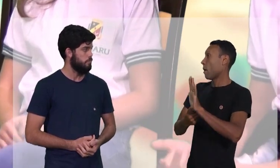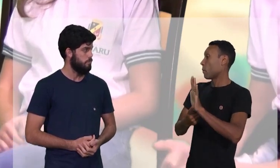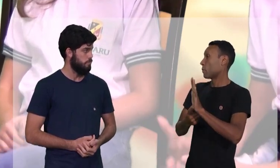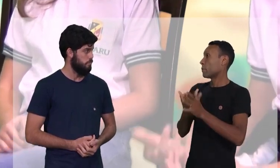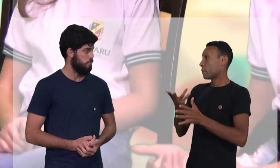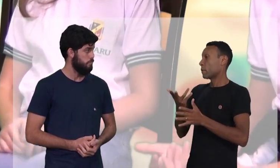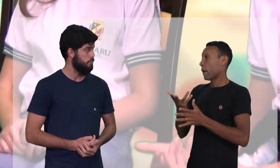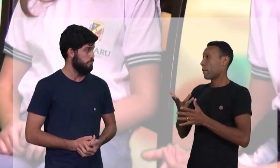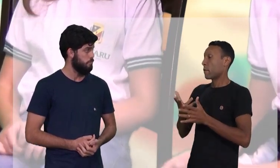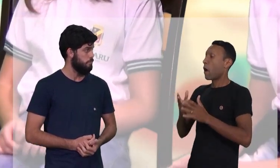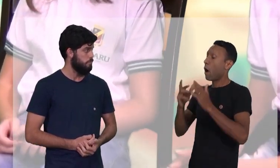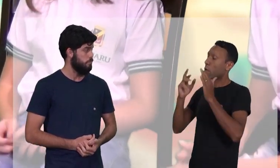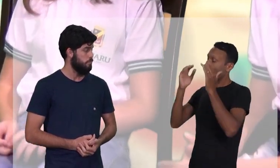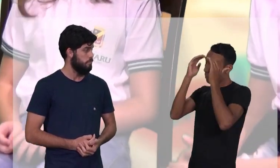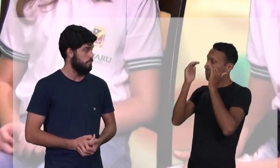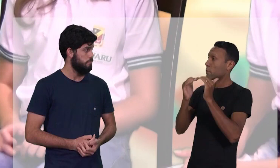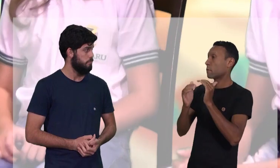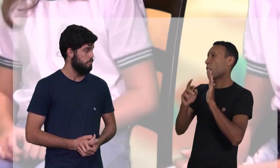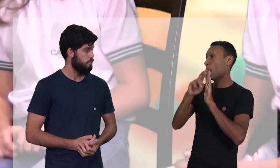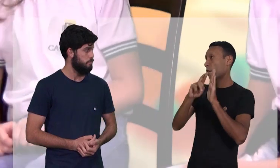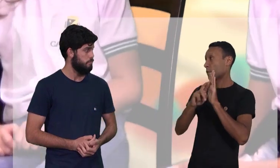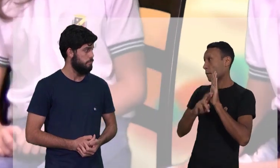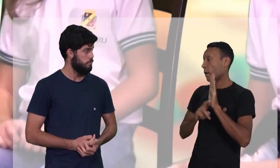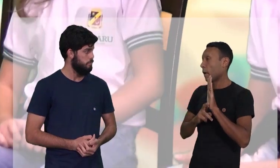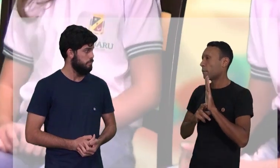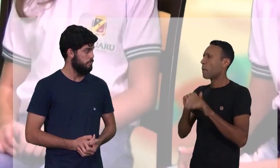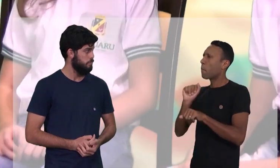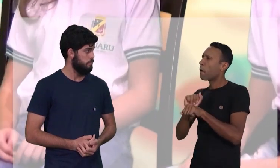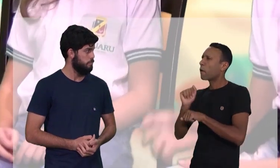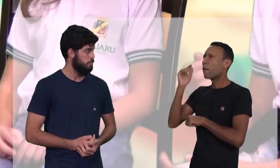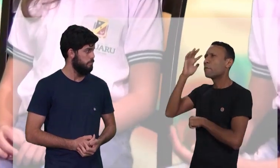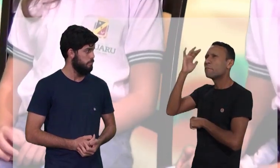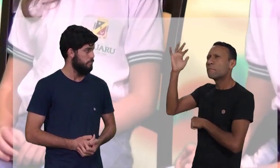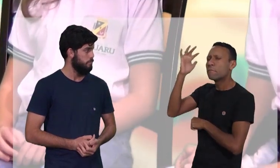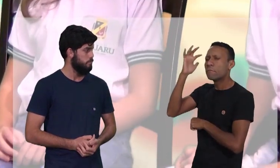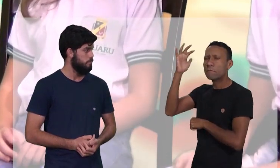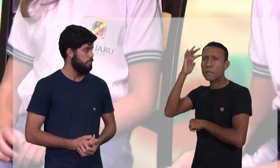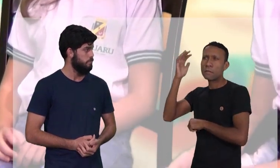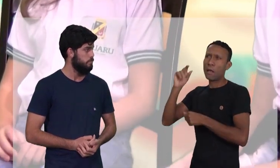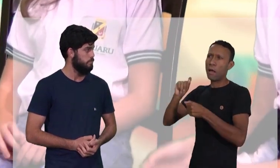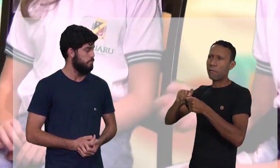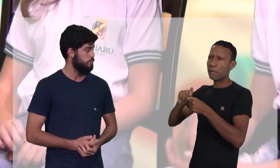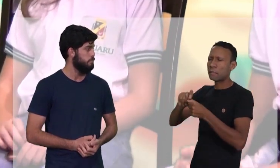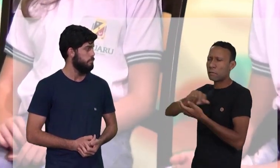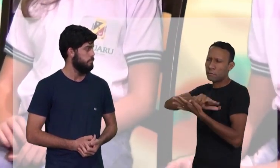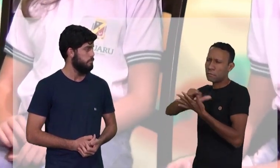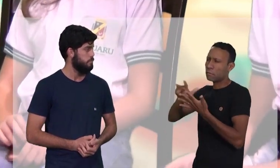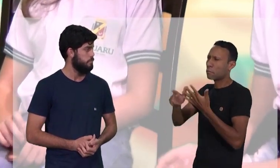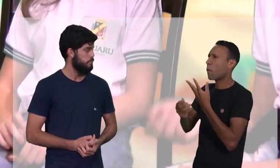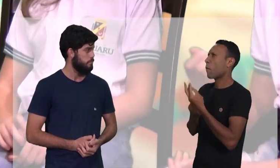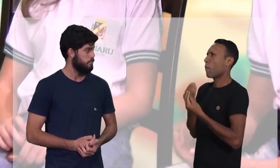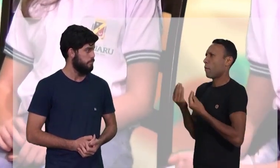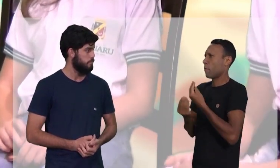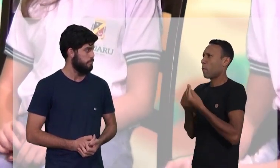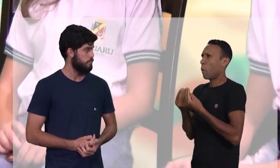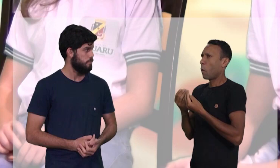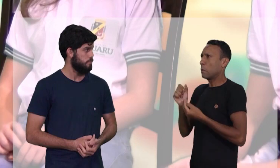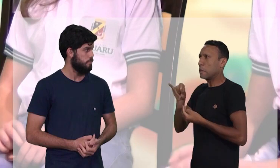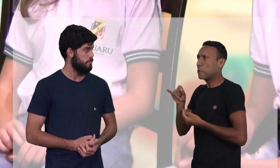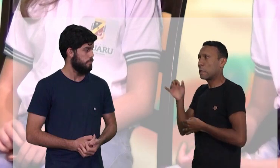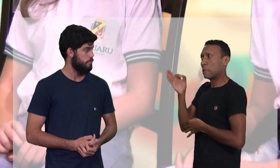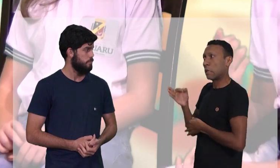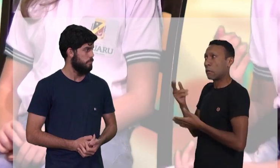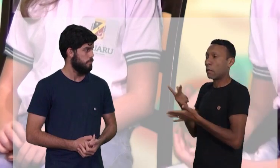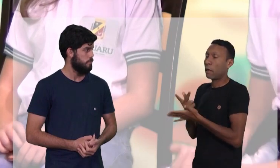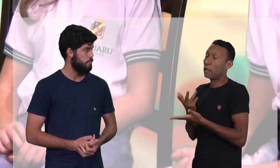que a gente deve fazer. E isso faz com que a gente pense, eu devo fazer isso, como eu vou fazer isso, se eu gosto de fazer